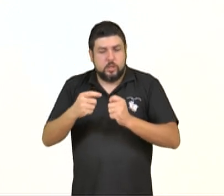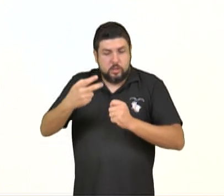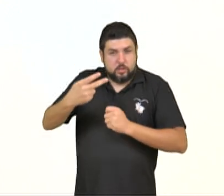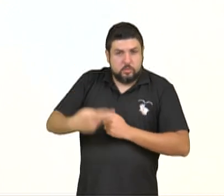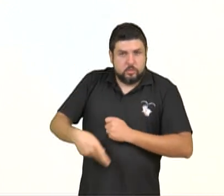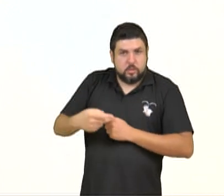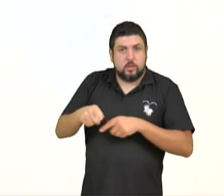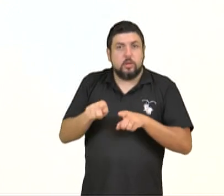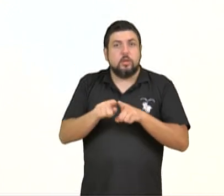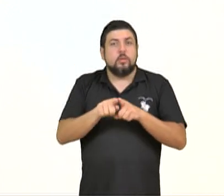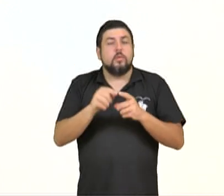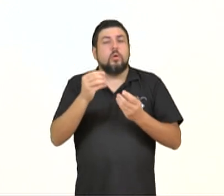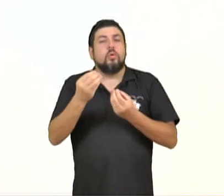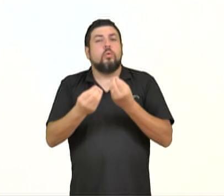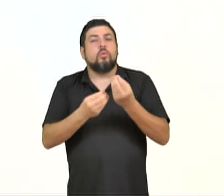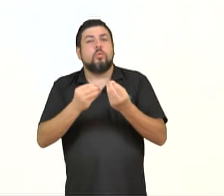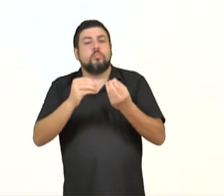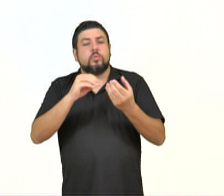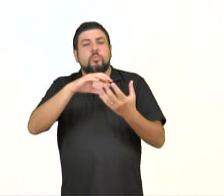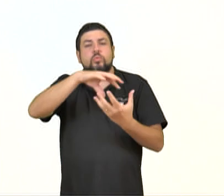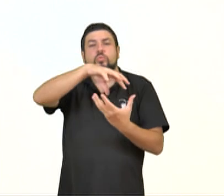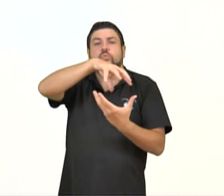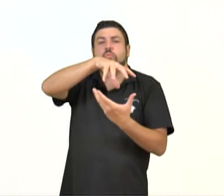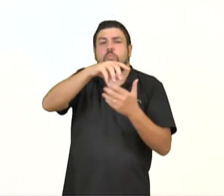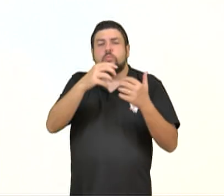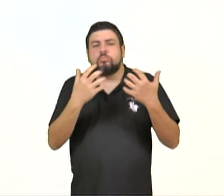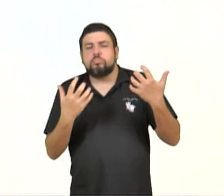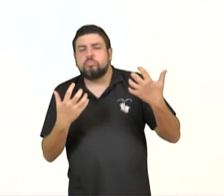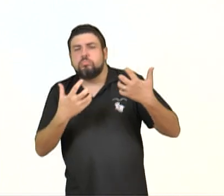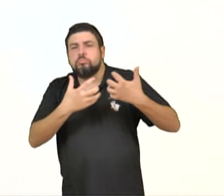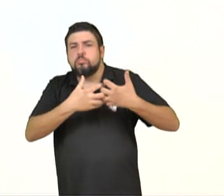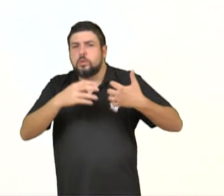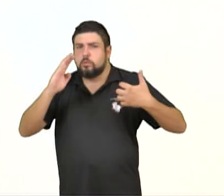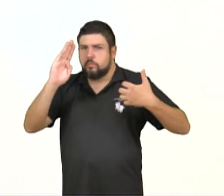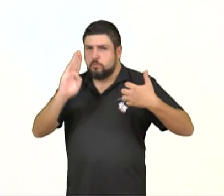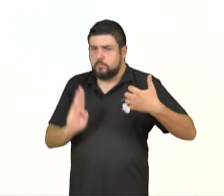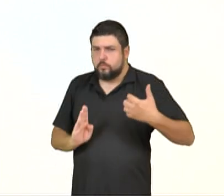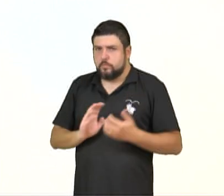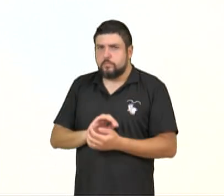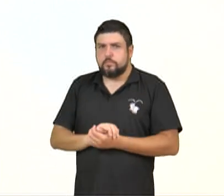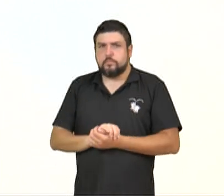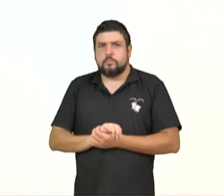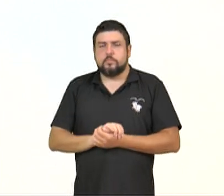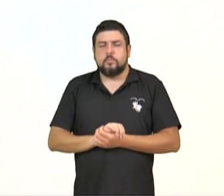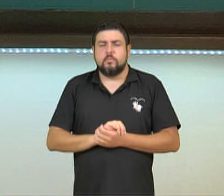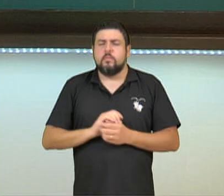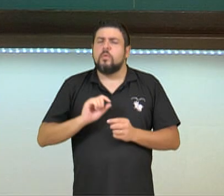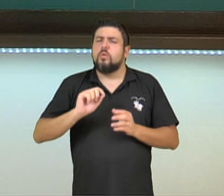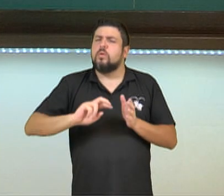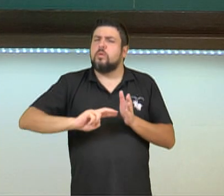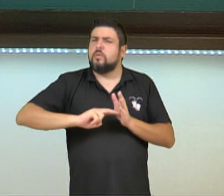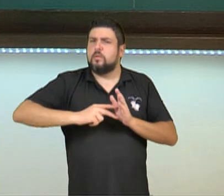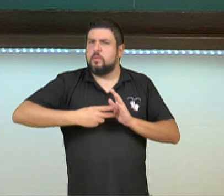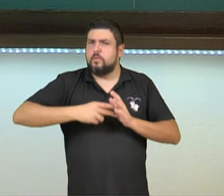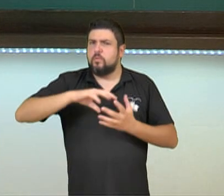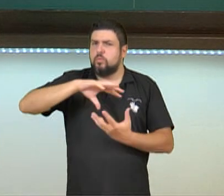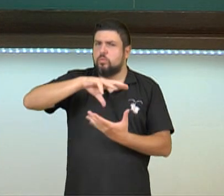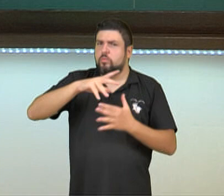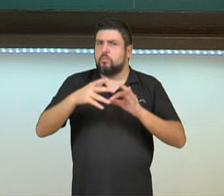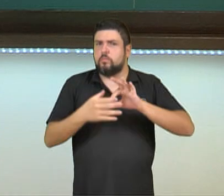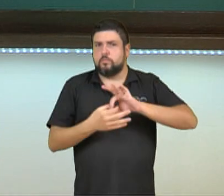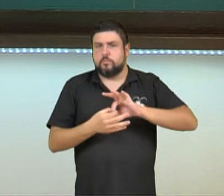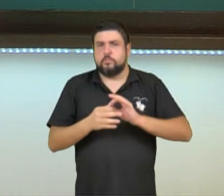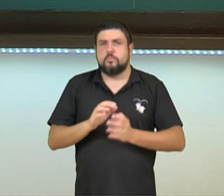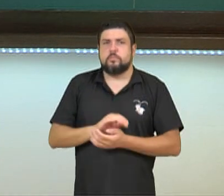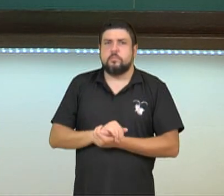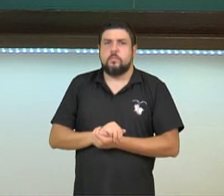global. Para então esclarecermos esse objetivo, partimos do seguinte questionamento: o que significa a globalização? Então,